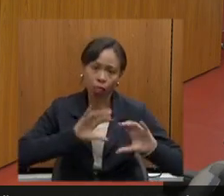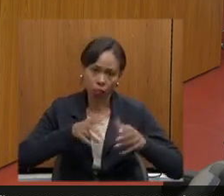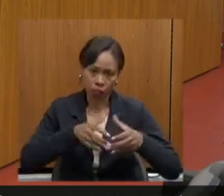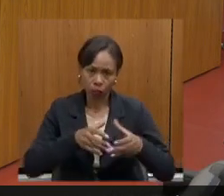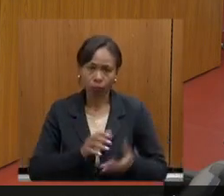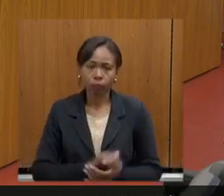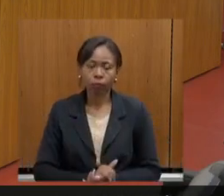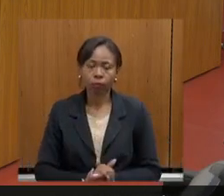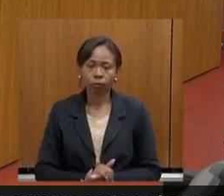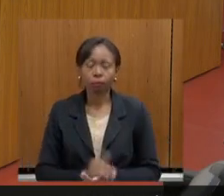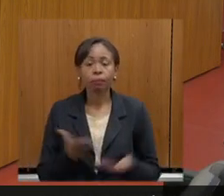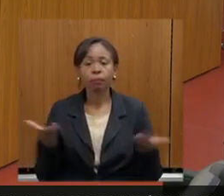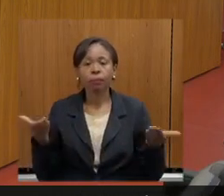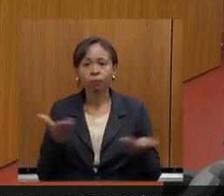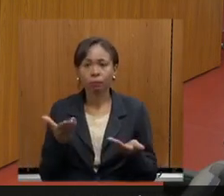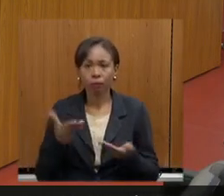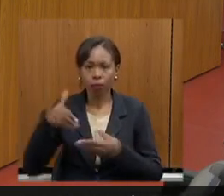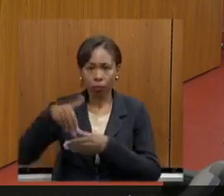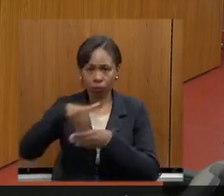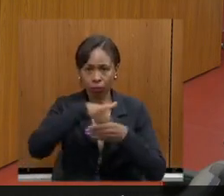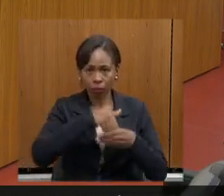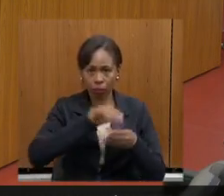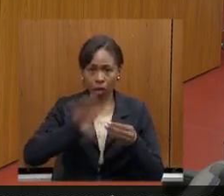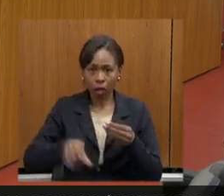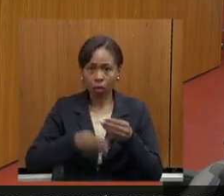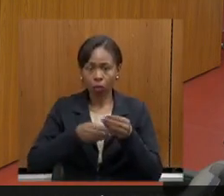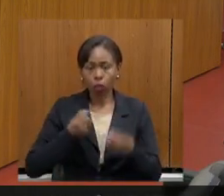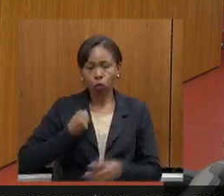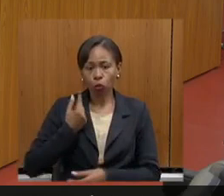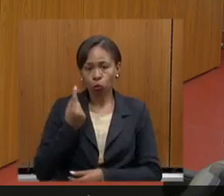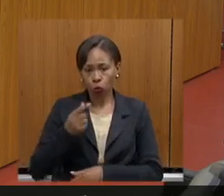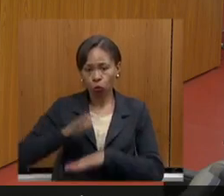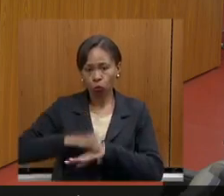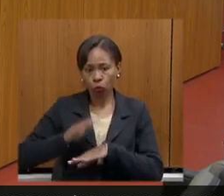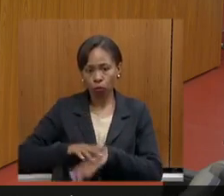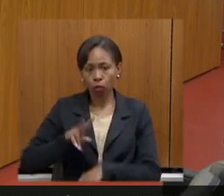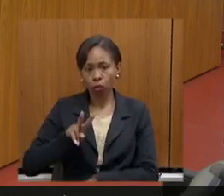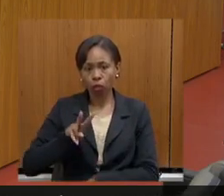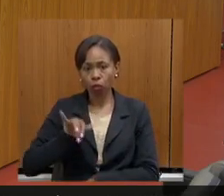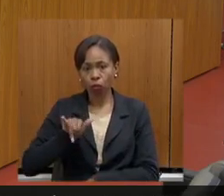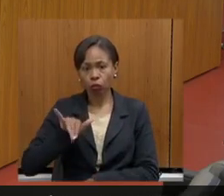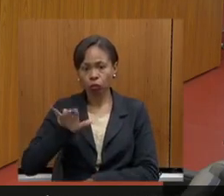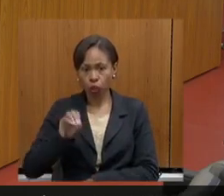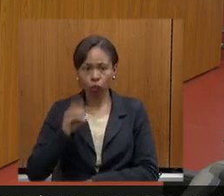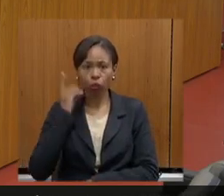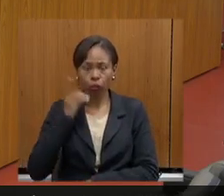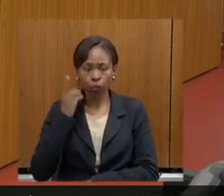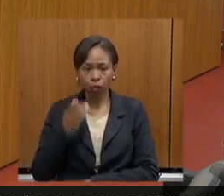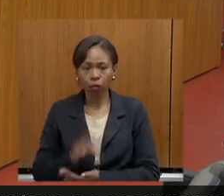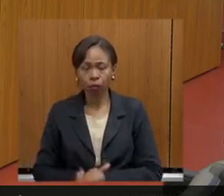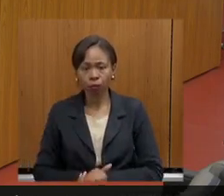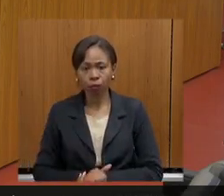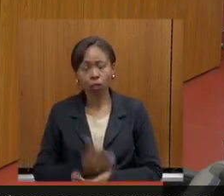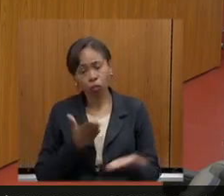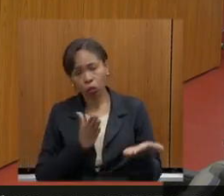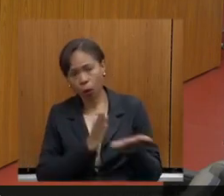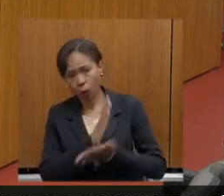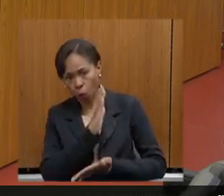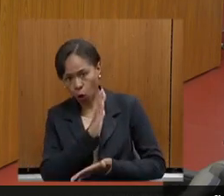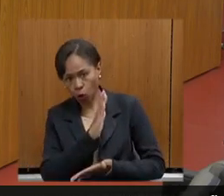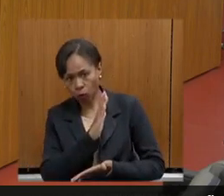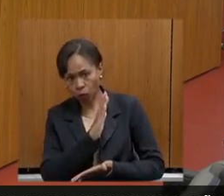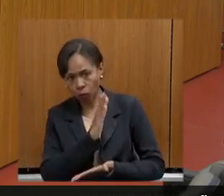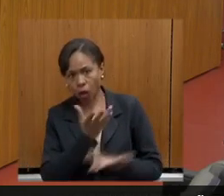e em votação a emenda nº 1 de autoria do deputado Virgílio Guimarães os deputados que aprovam